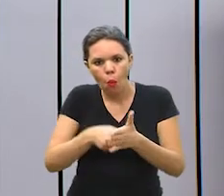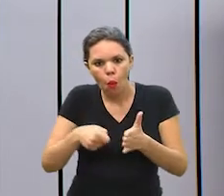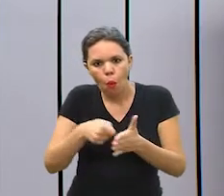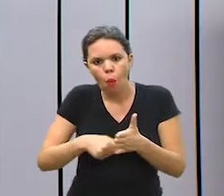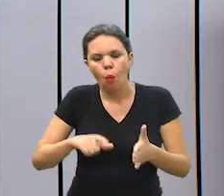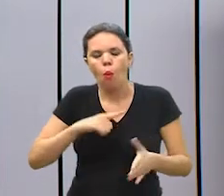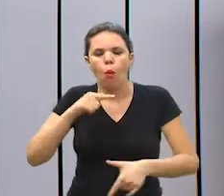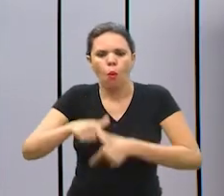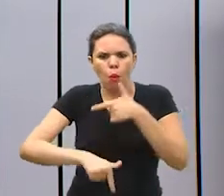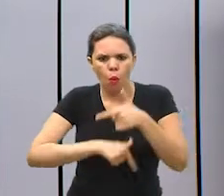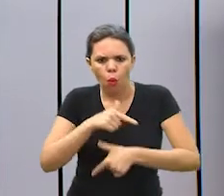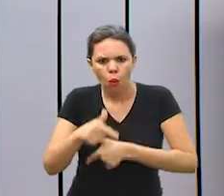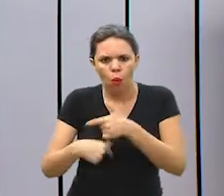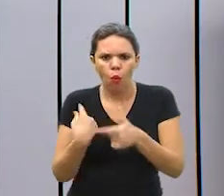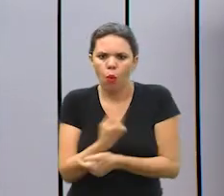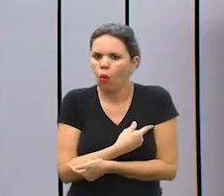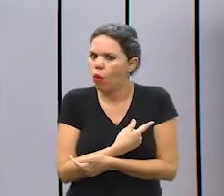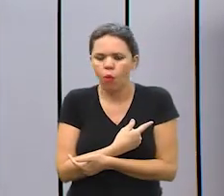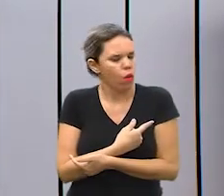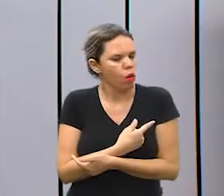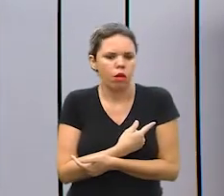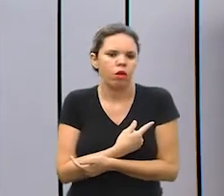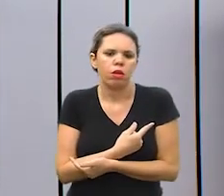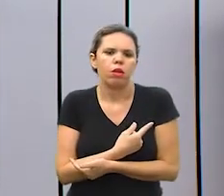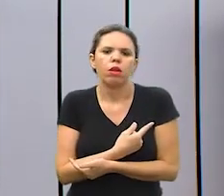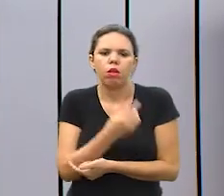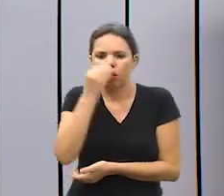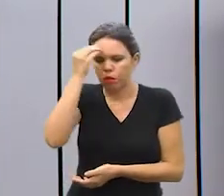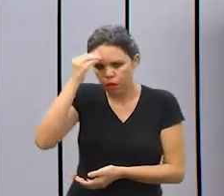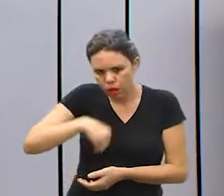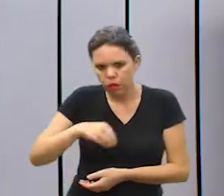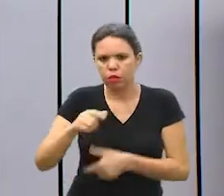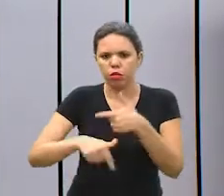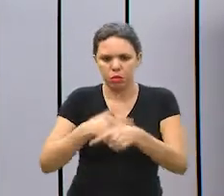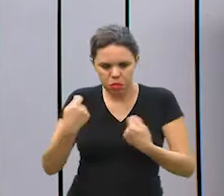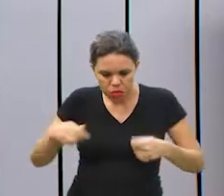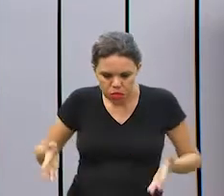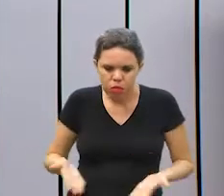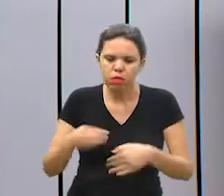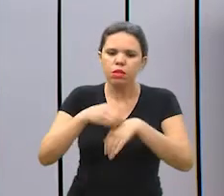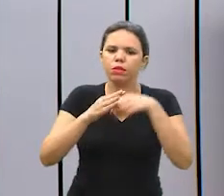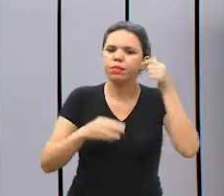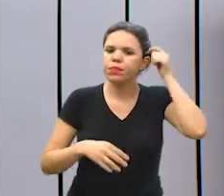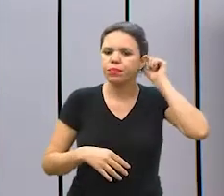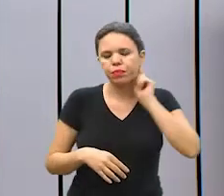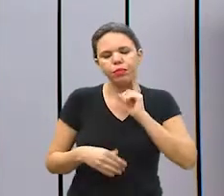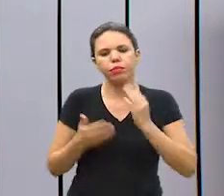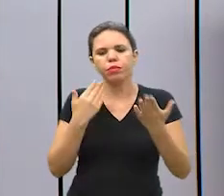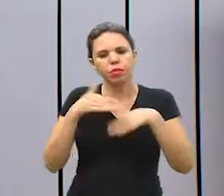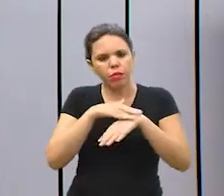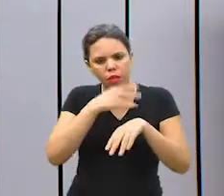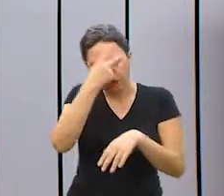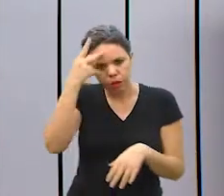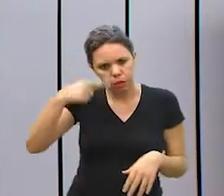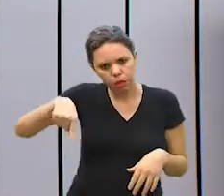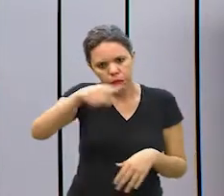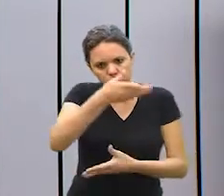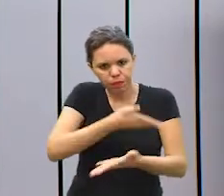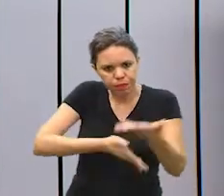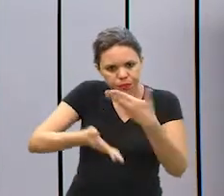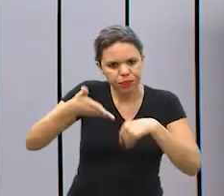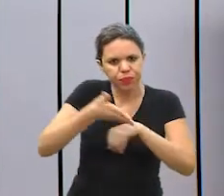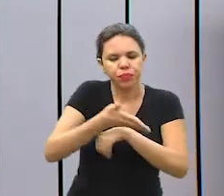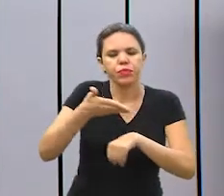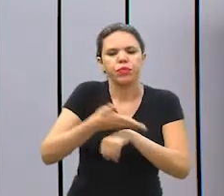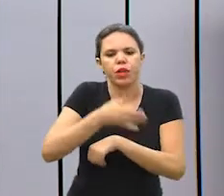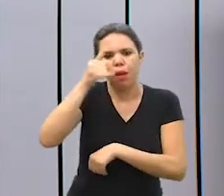tem trabalhado, nós não nos furtamos a trabalhar, a trazer ao debate as pessoas que estão envolvidas